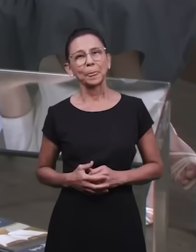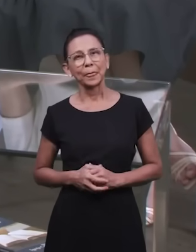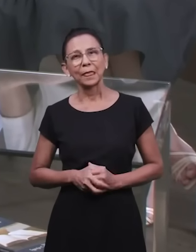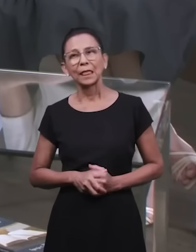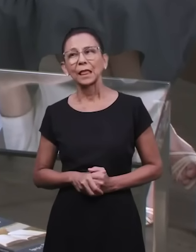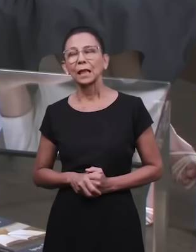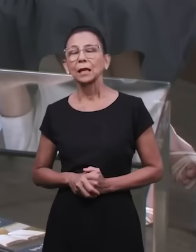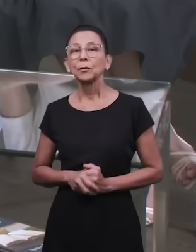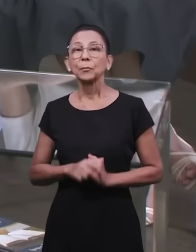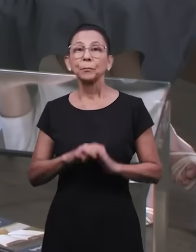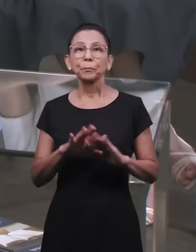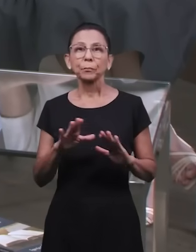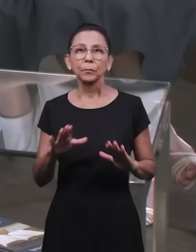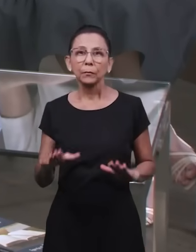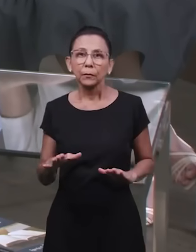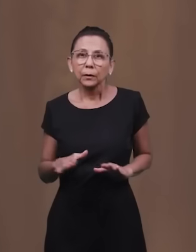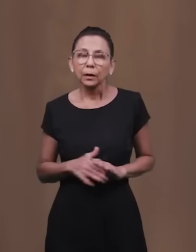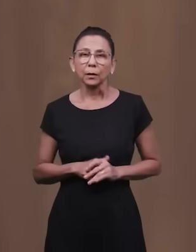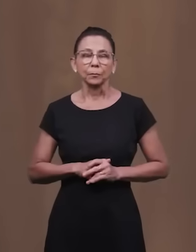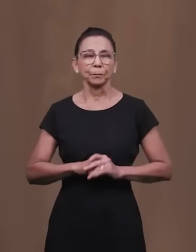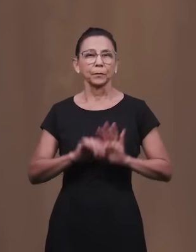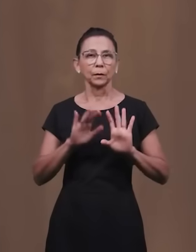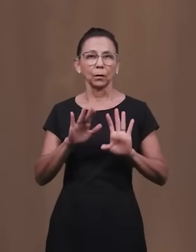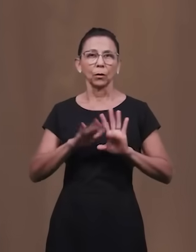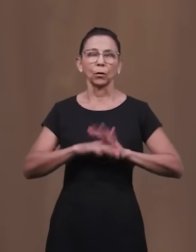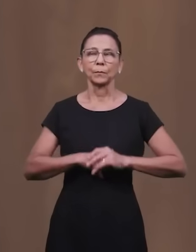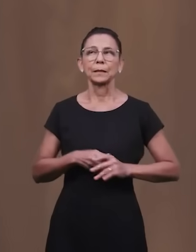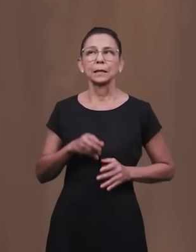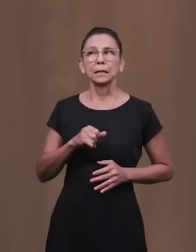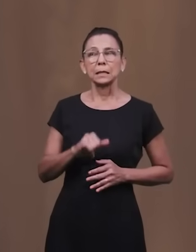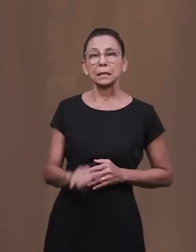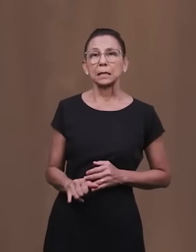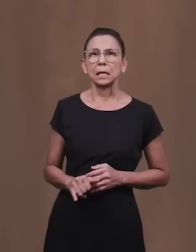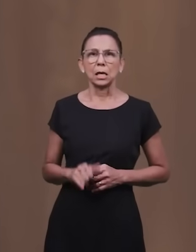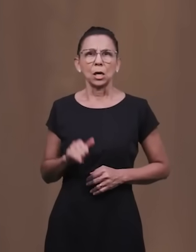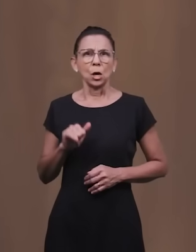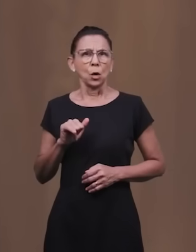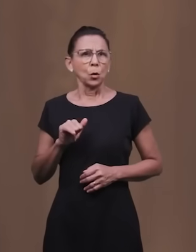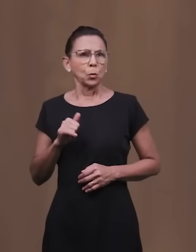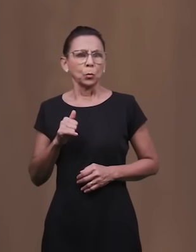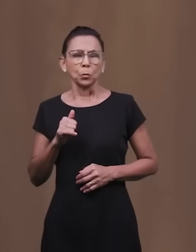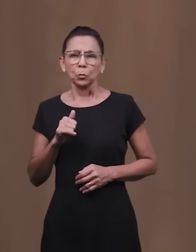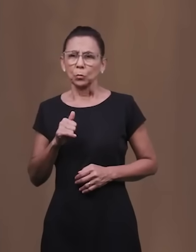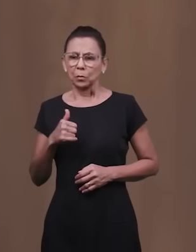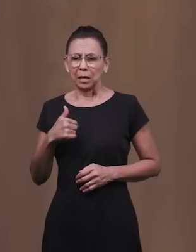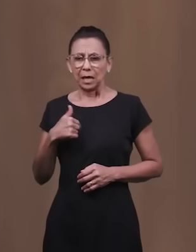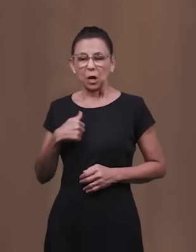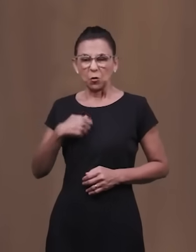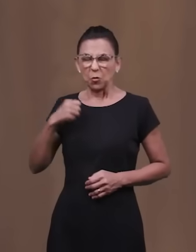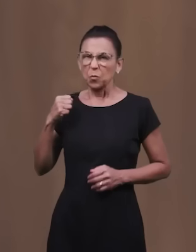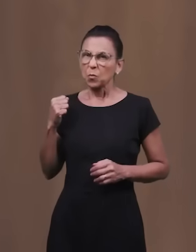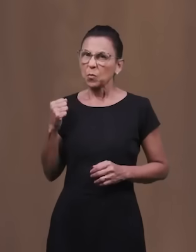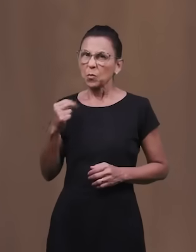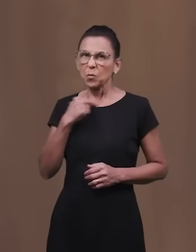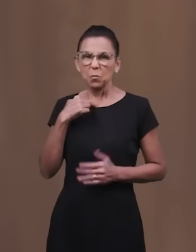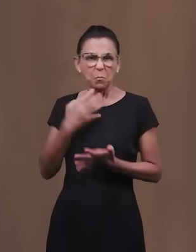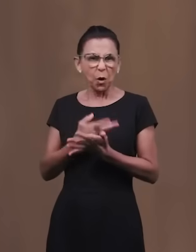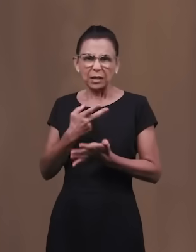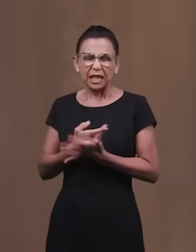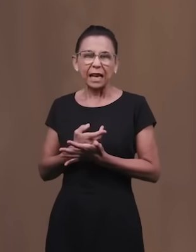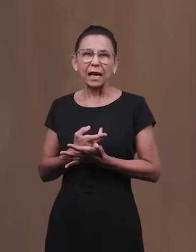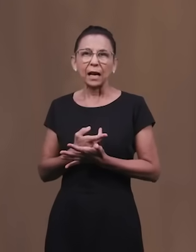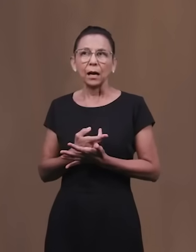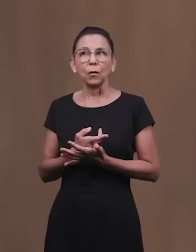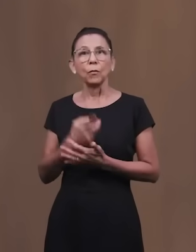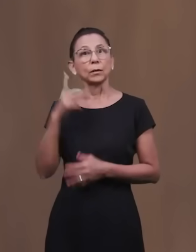desempenho, porque se exige muito, um padrão de excelência muito alto. Veja bem, se eu não me permito errar um tanto, olha como